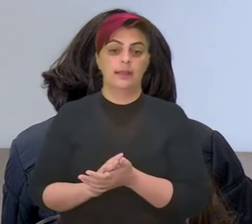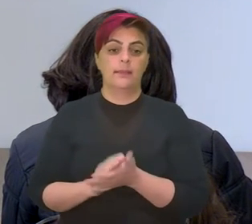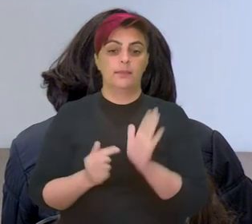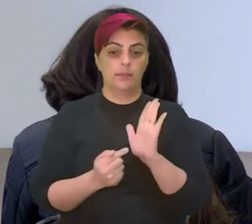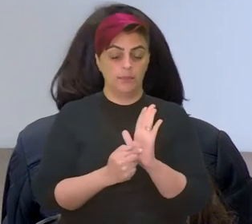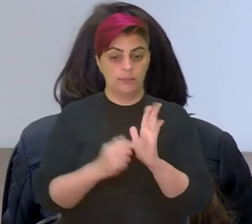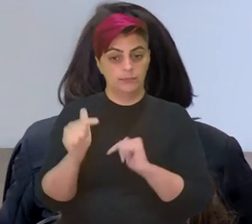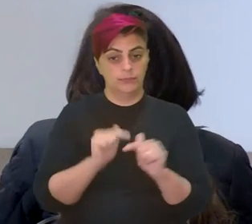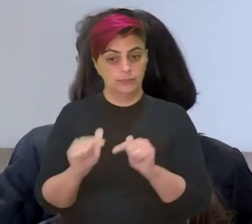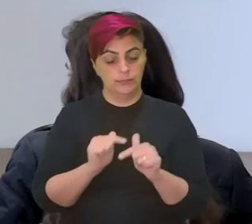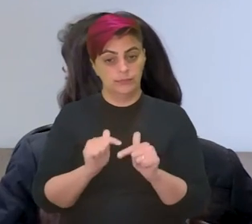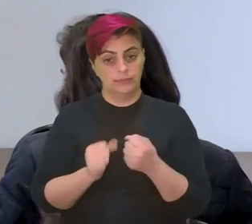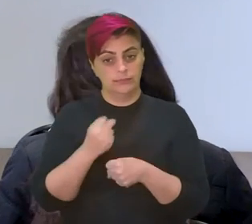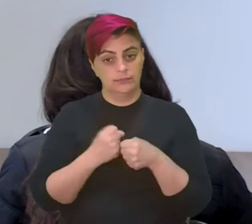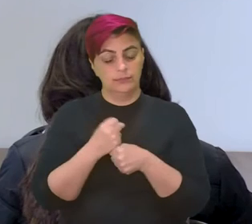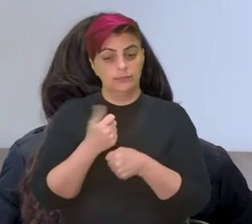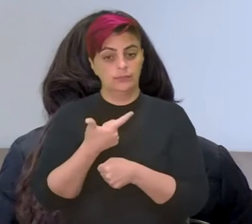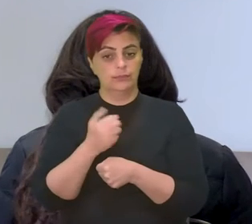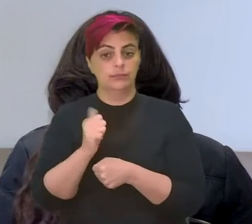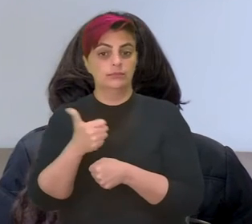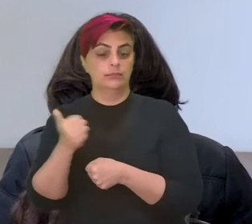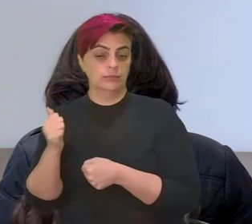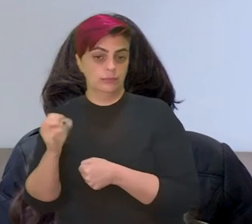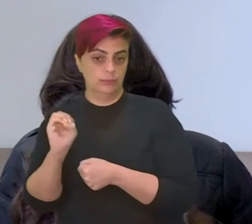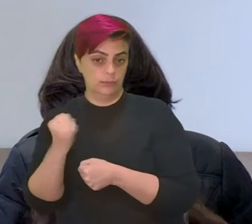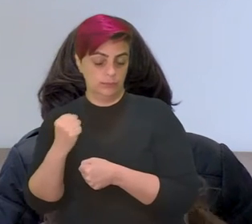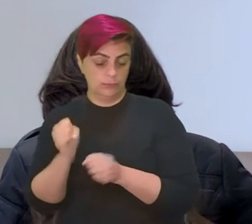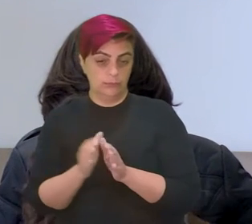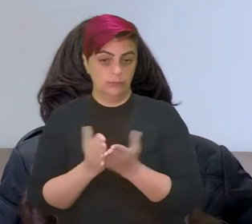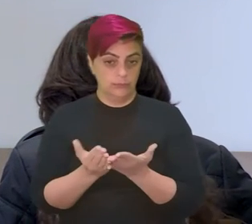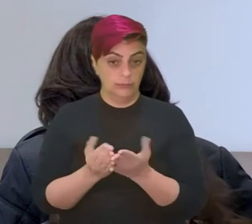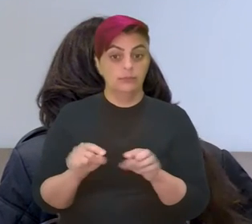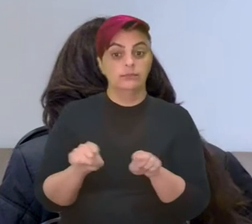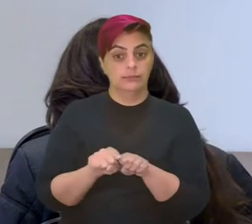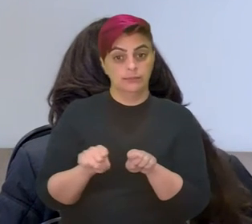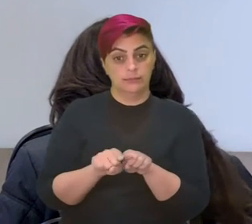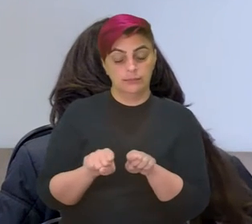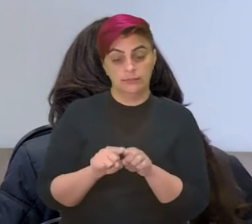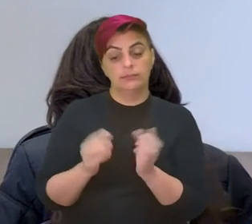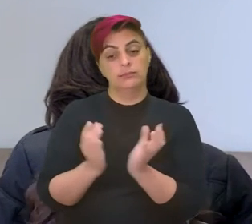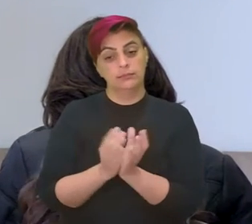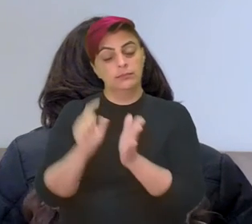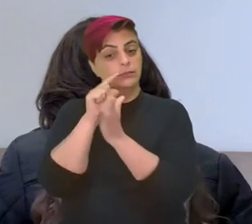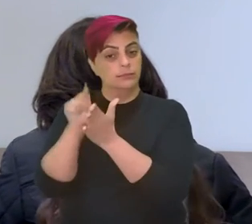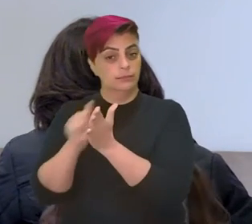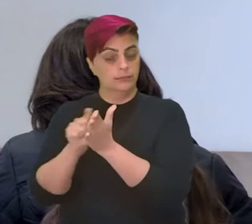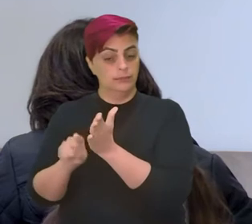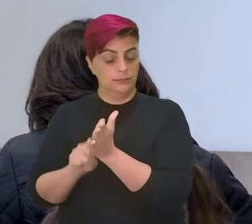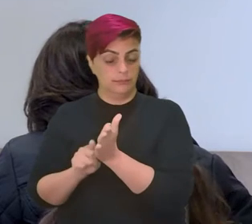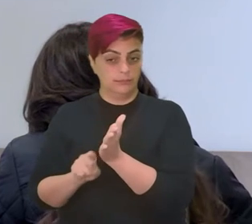Argonautas em 2018, e também como antropóloga com uma pesquisa de campo com rede de ciganos Calon no estado de São